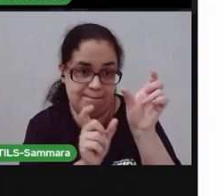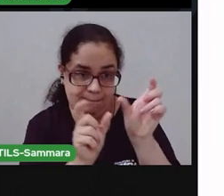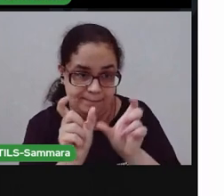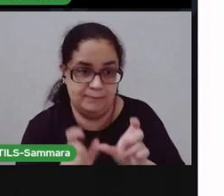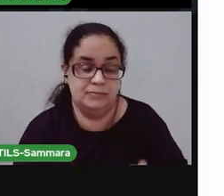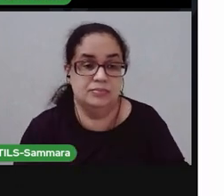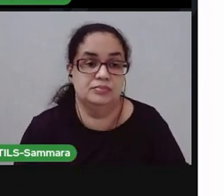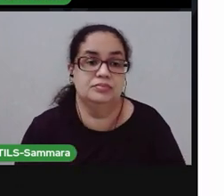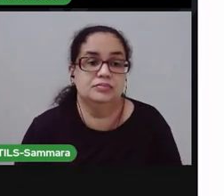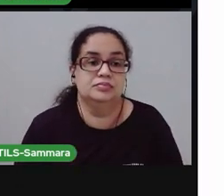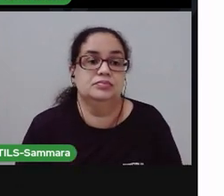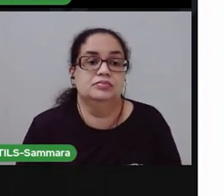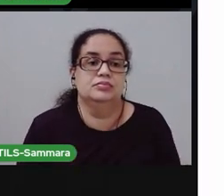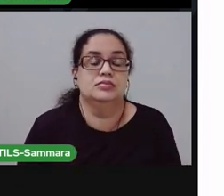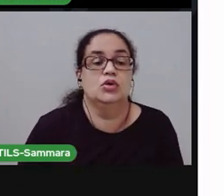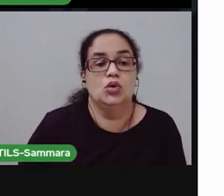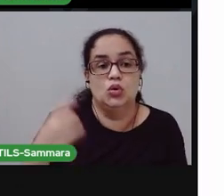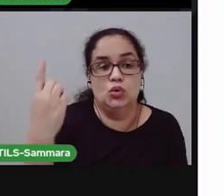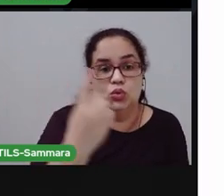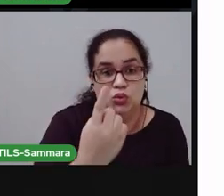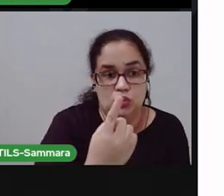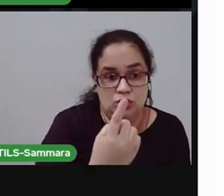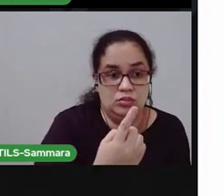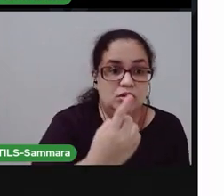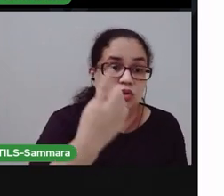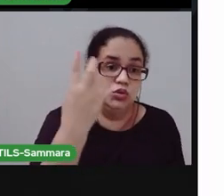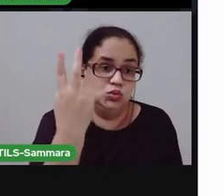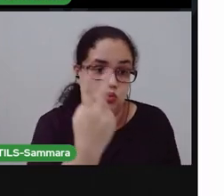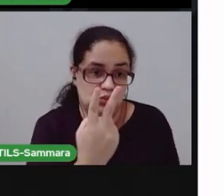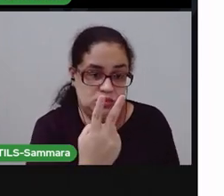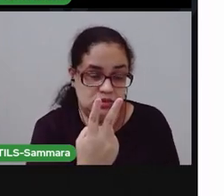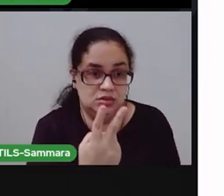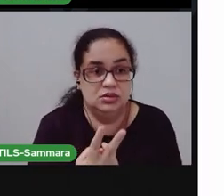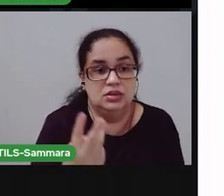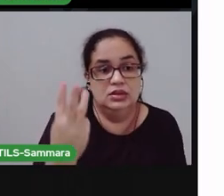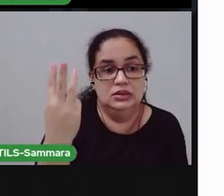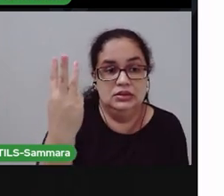verso. Ó, uma, duas,